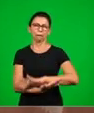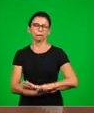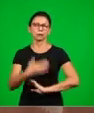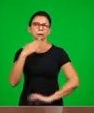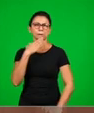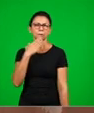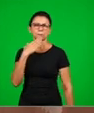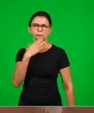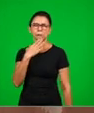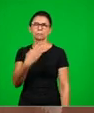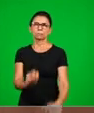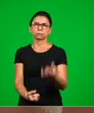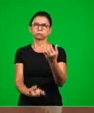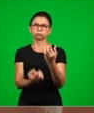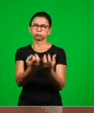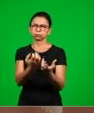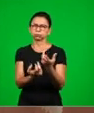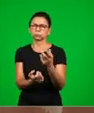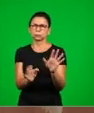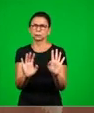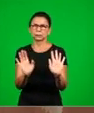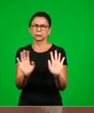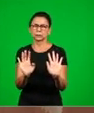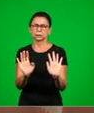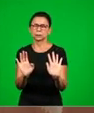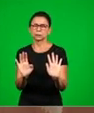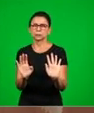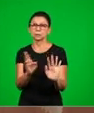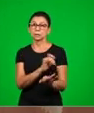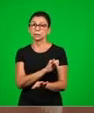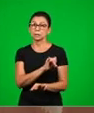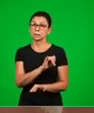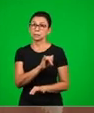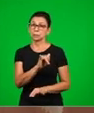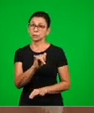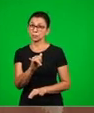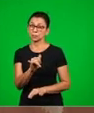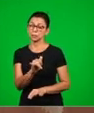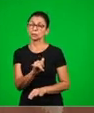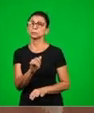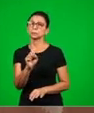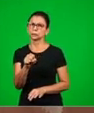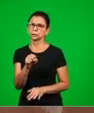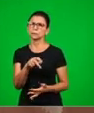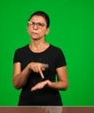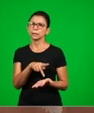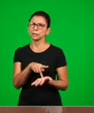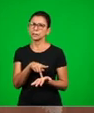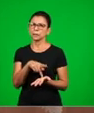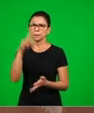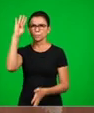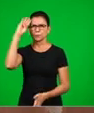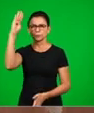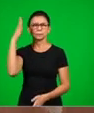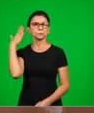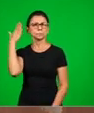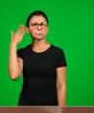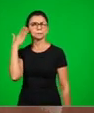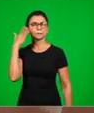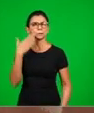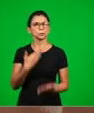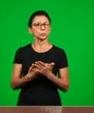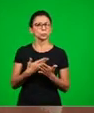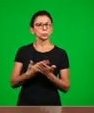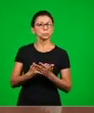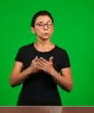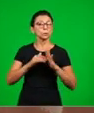tocados a fogo, queimados a fogo. Nós estamos falando nisso, é verdade. Isso é o centro da mensagem. Mas existem